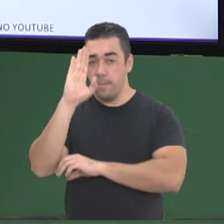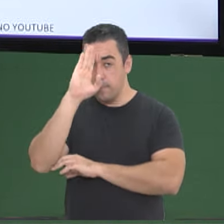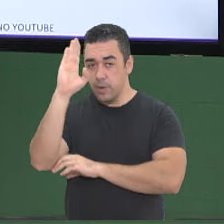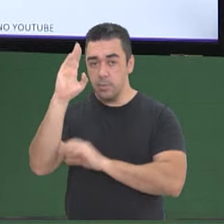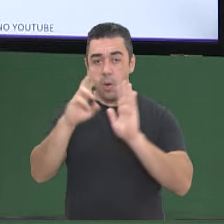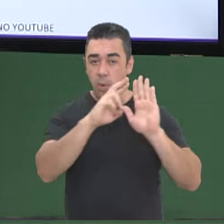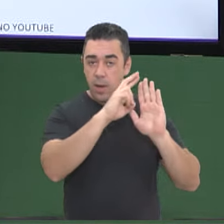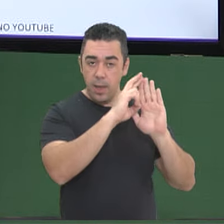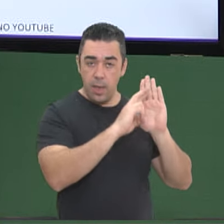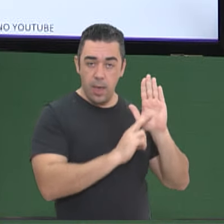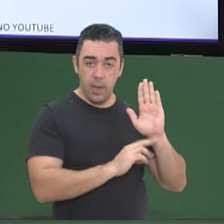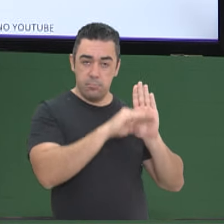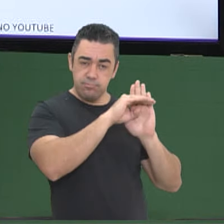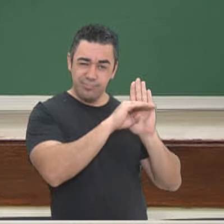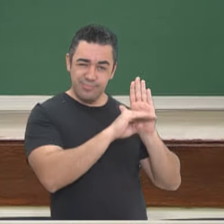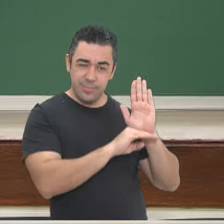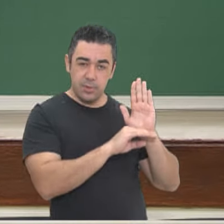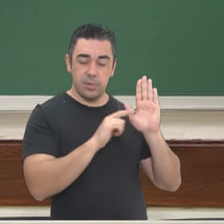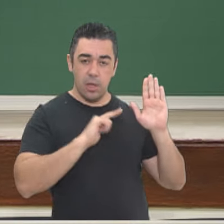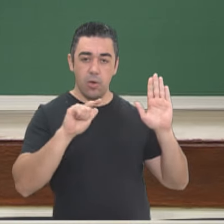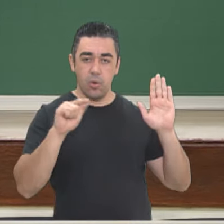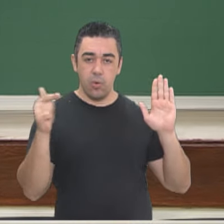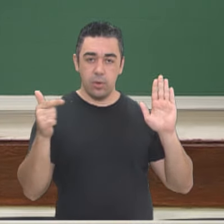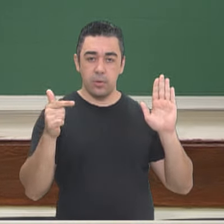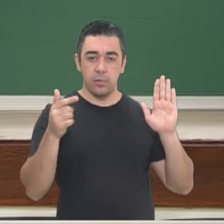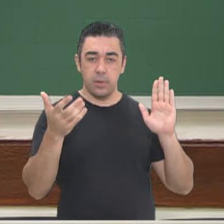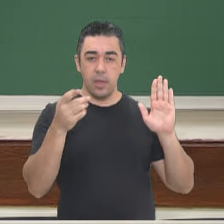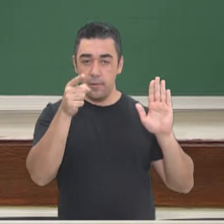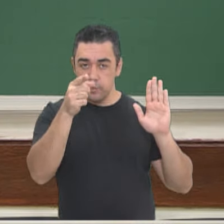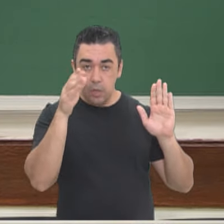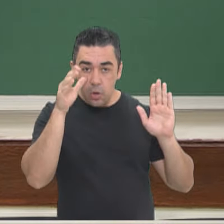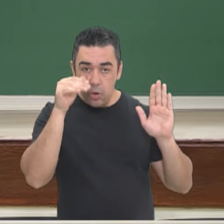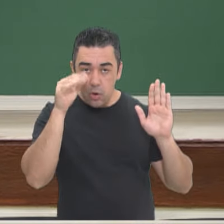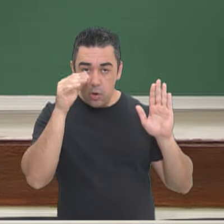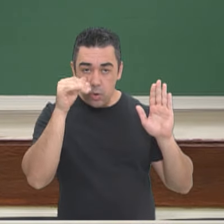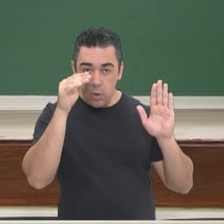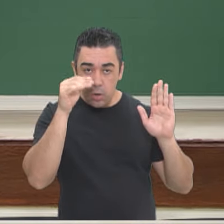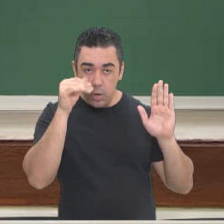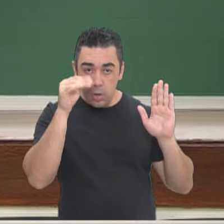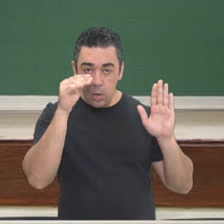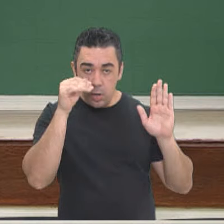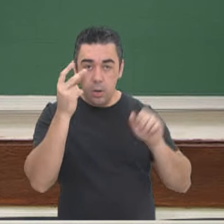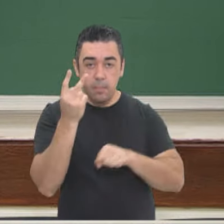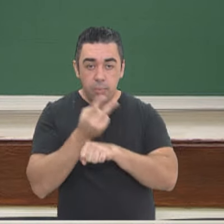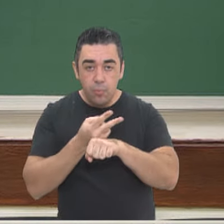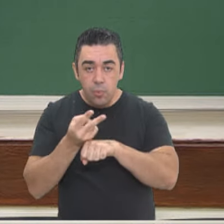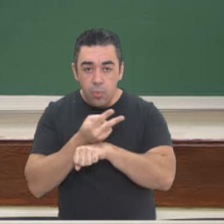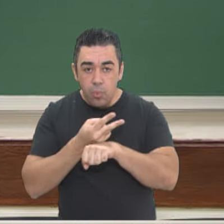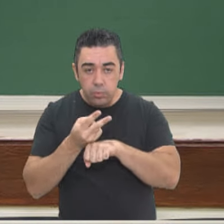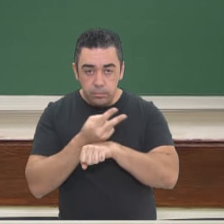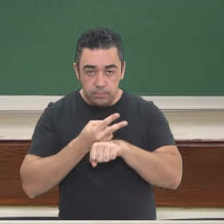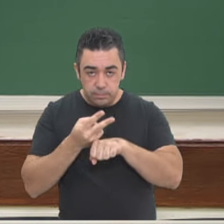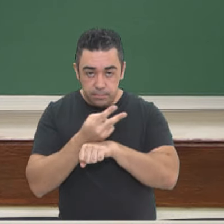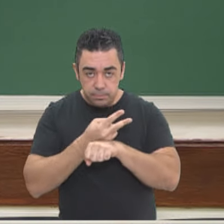regras, existem outras, né? E eu gostaria muito que vocês tivessem a curiosidade e a expertise de procurar,